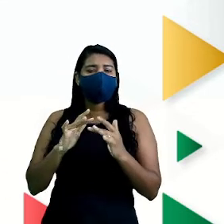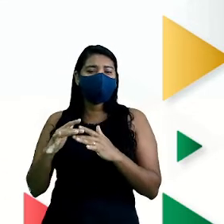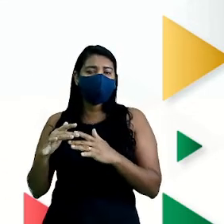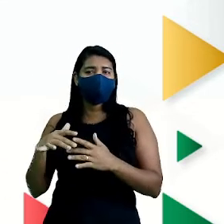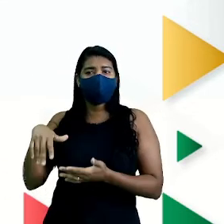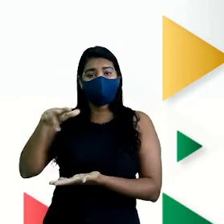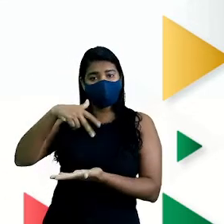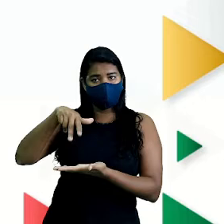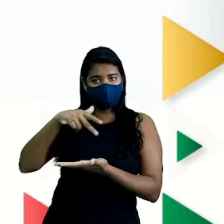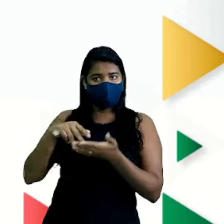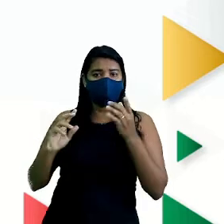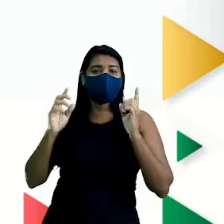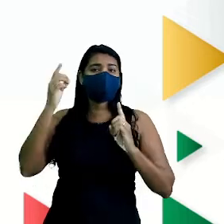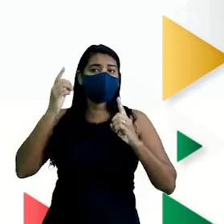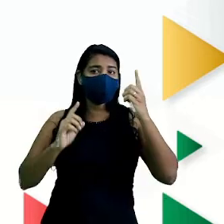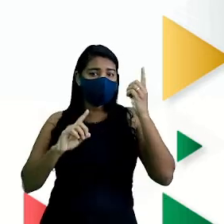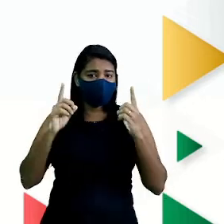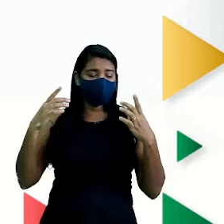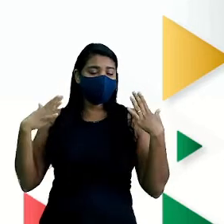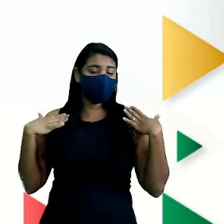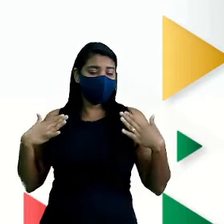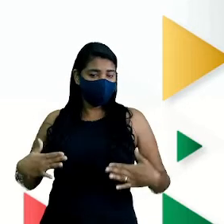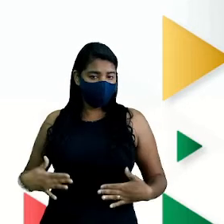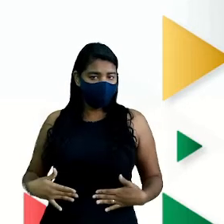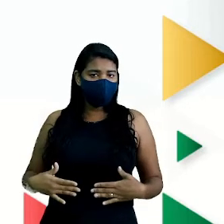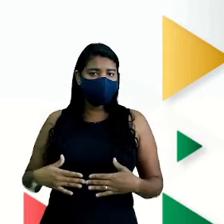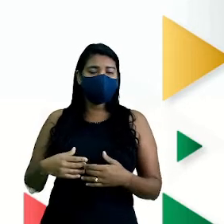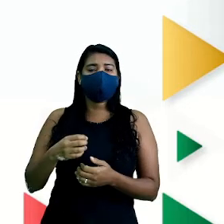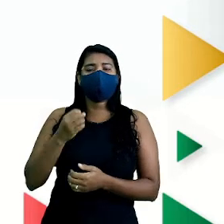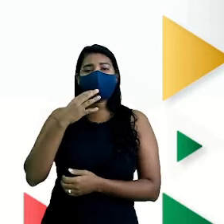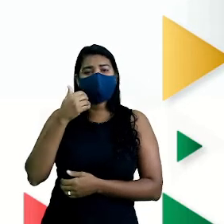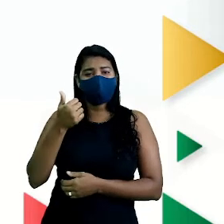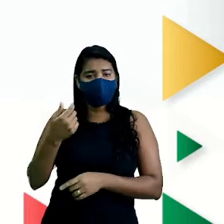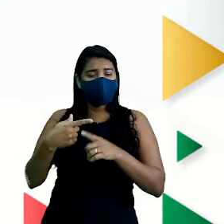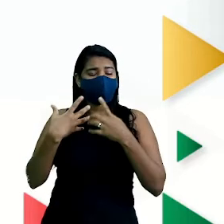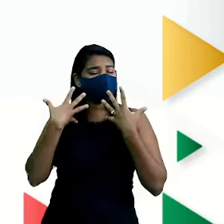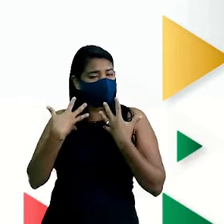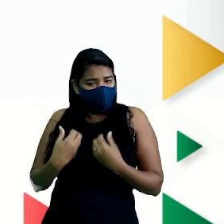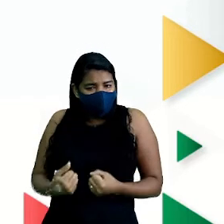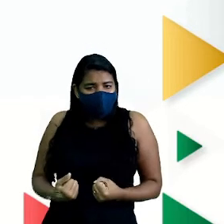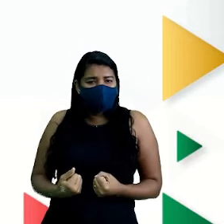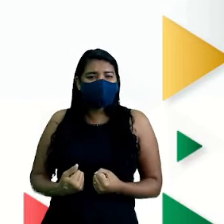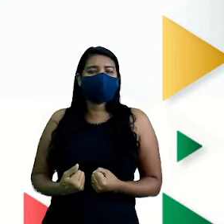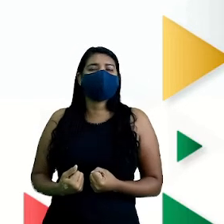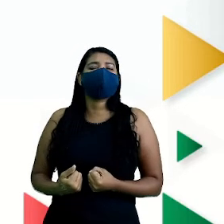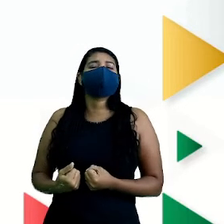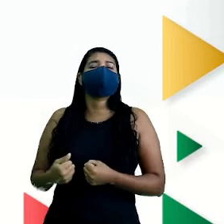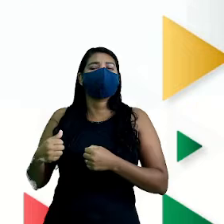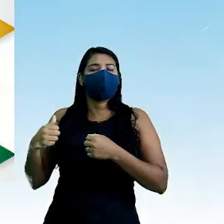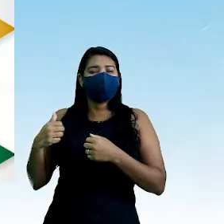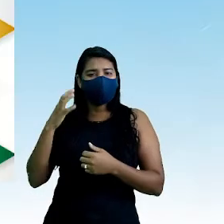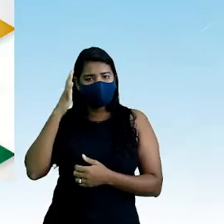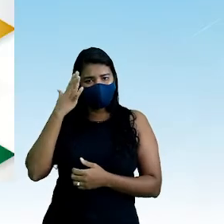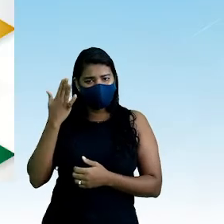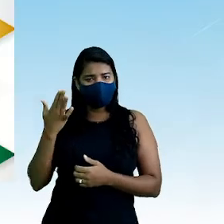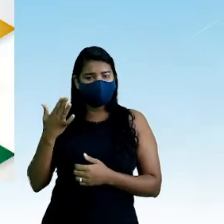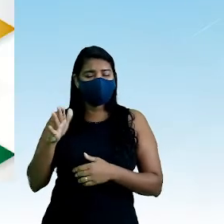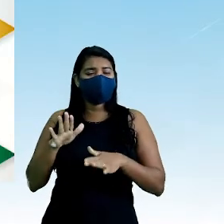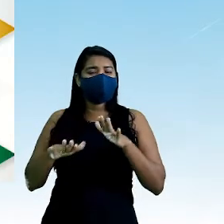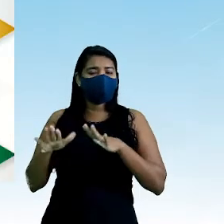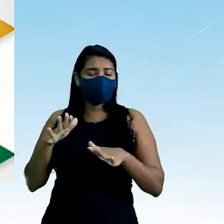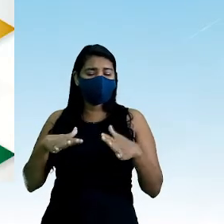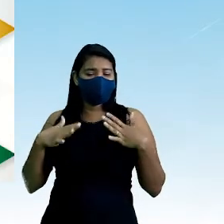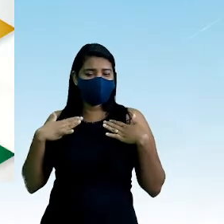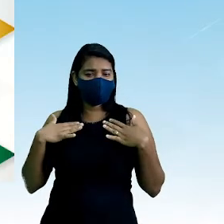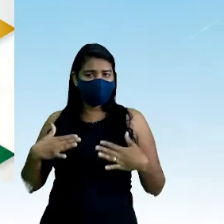frevo mesmo, a gente tem que ter um bom preparo físico, porque cansa, Então, é um trabalho bastante aeróbico, Tem aquela pessoa